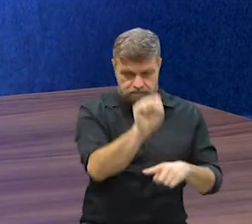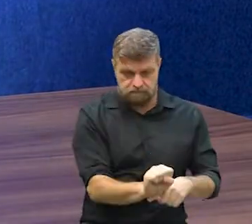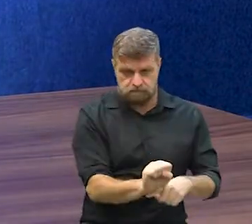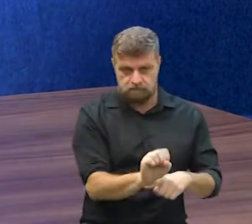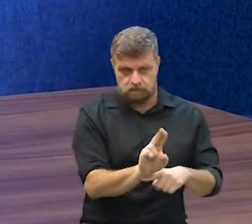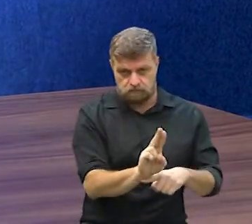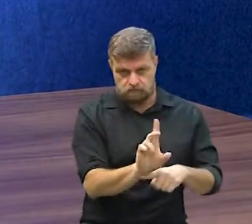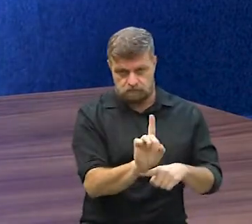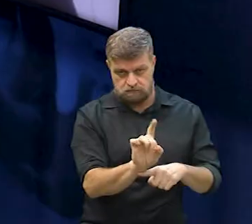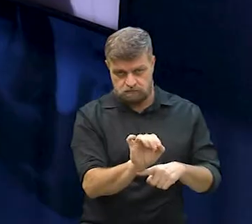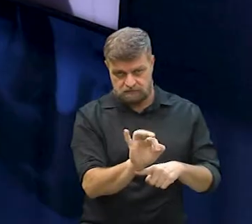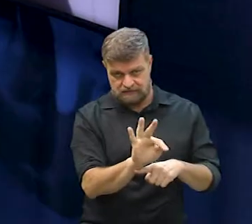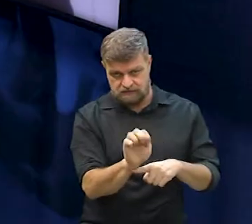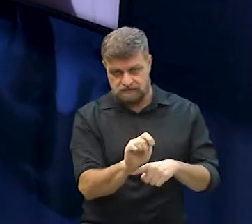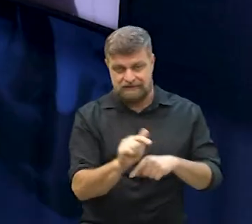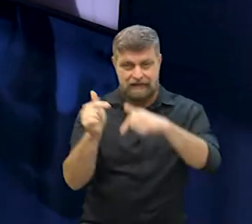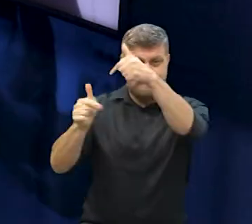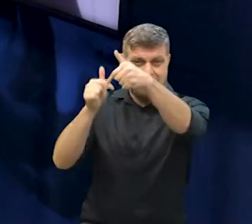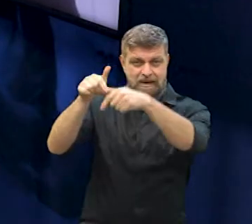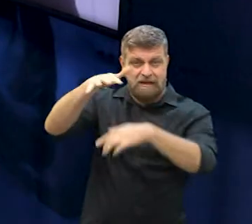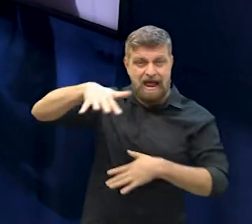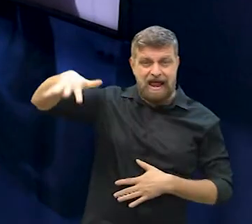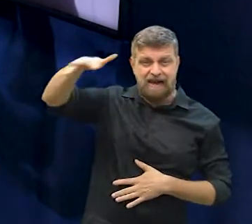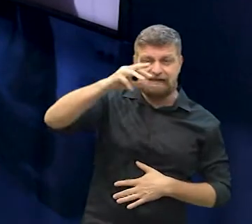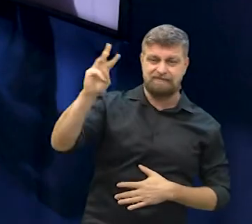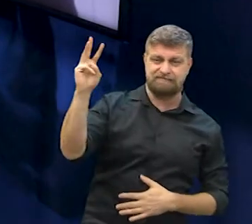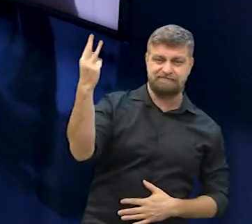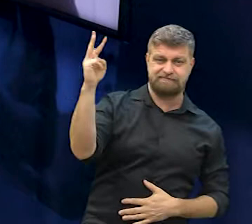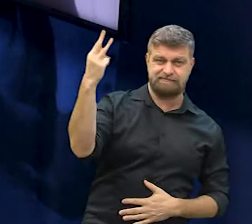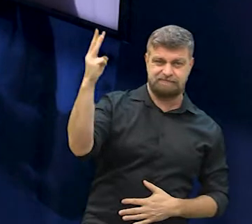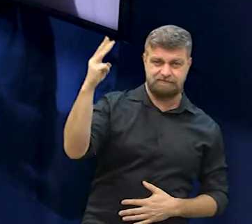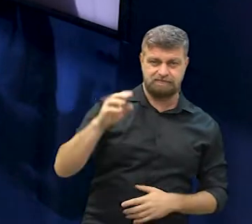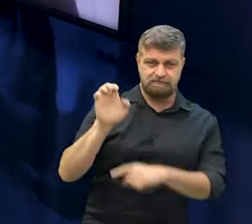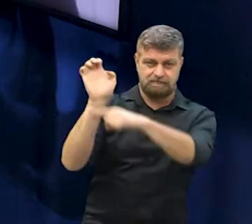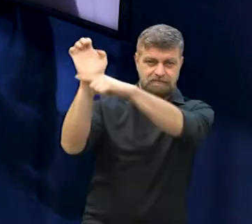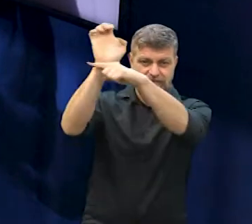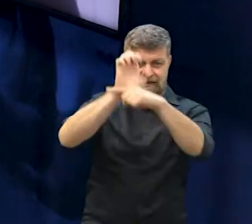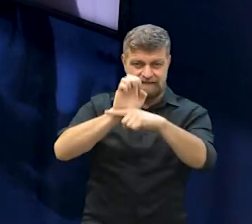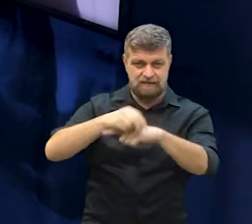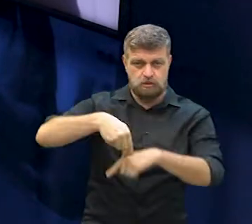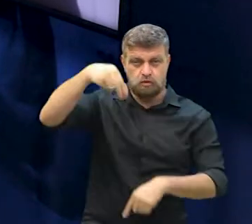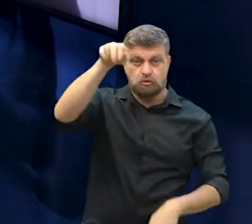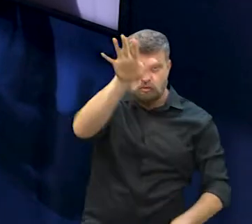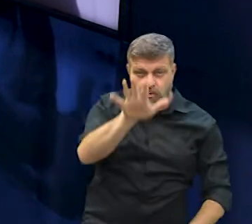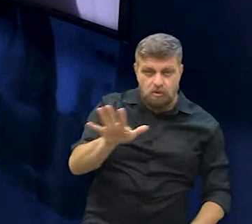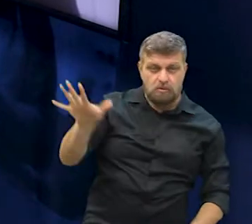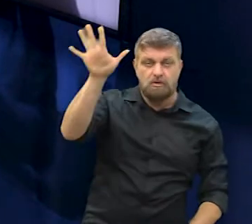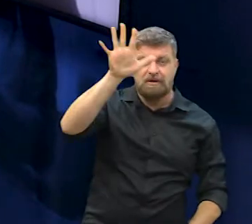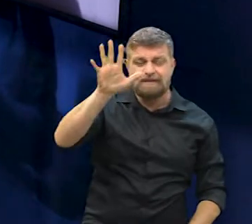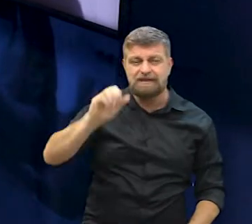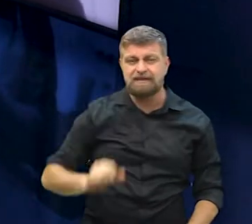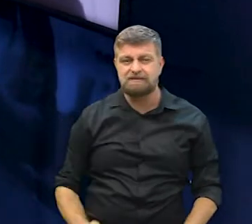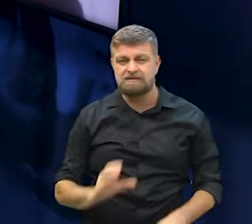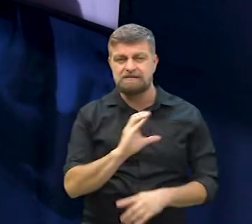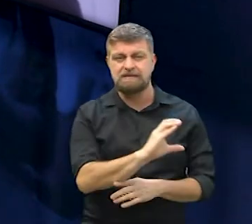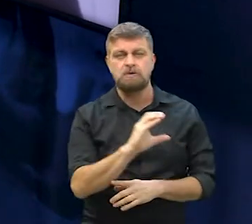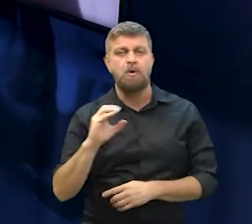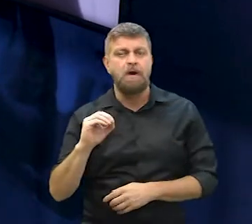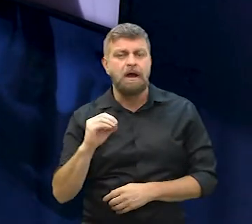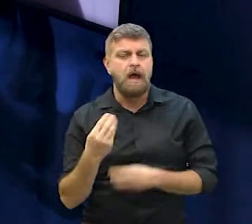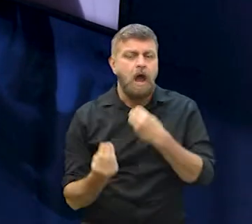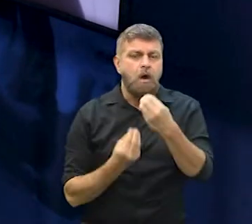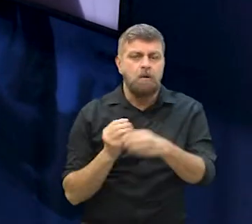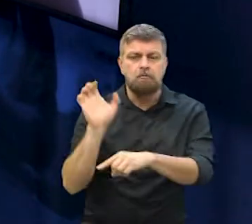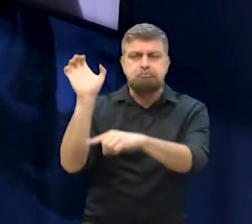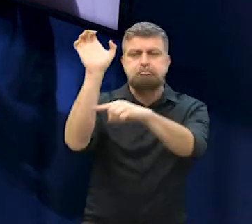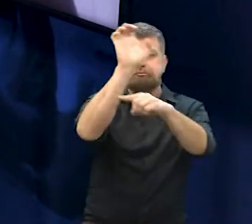aqui no Sudeste e trabalhar mais, né, os estados do Nordeste, Centro-Oeste, me conta um